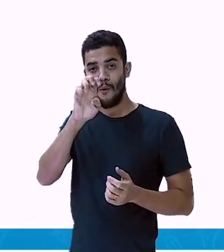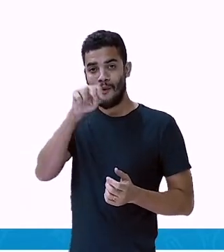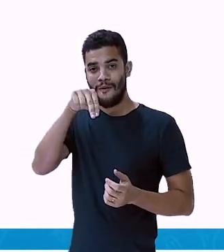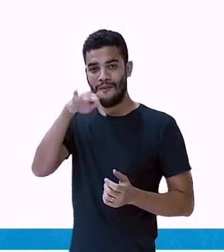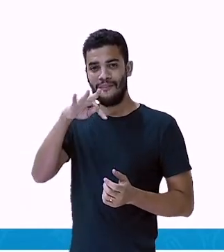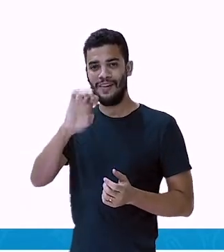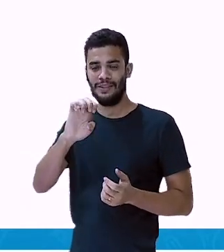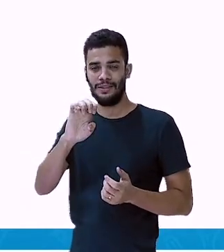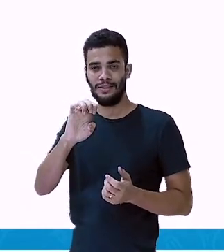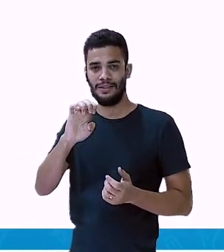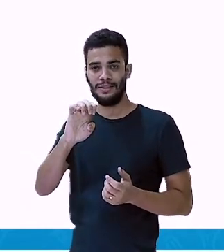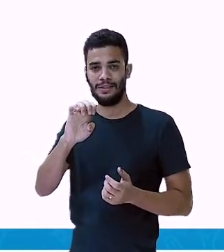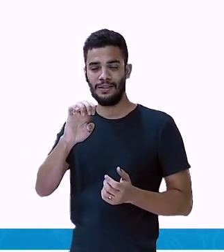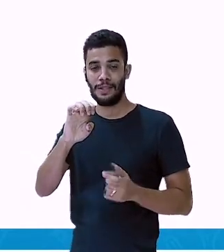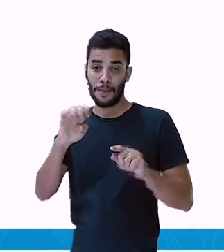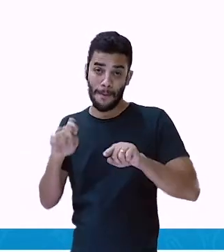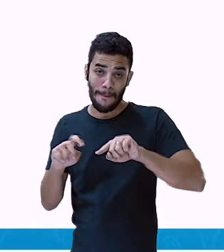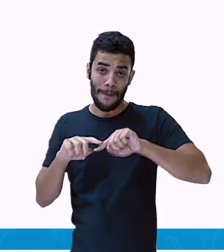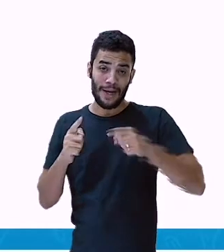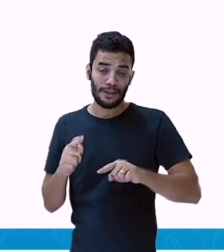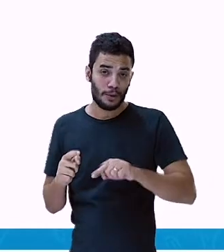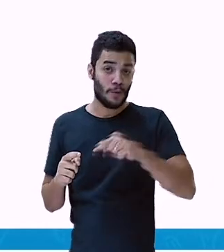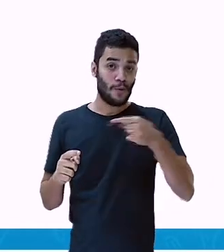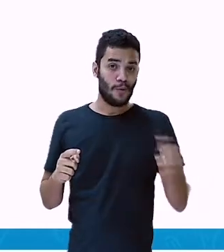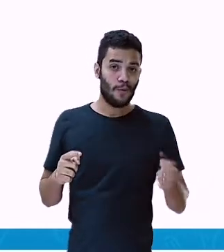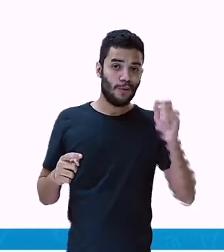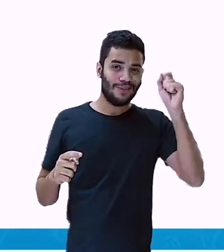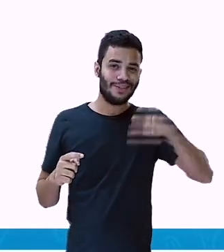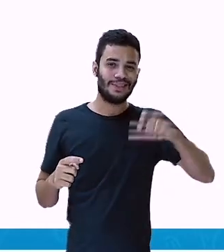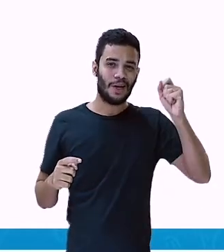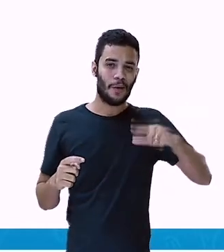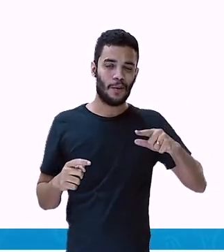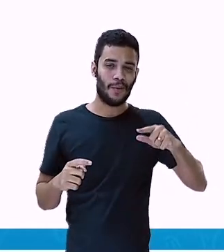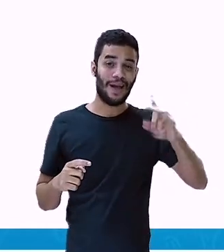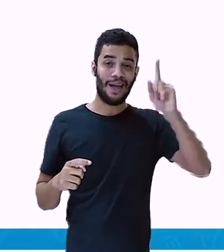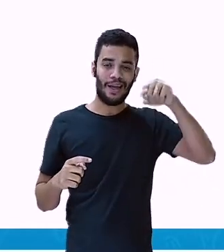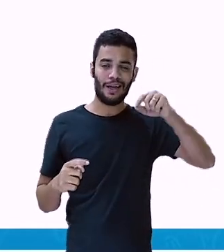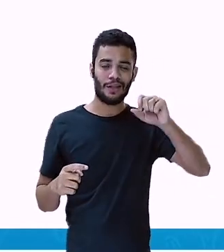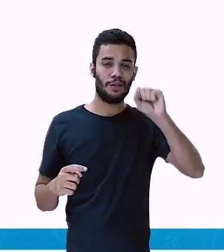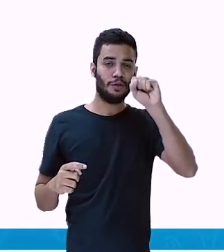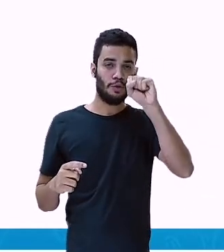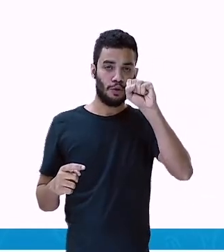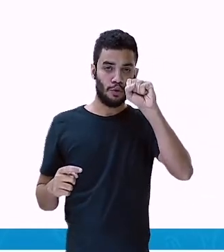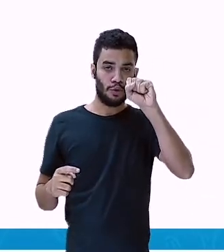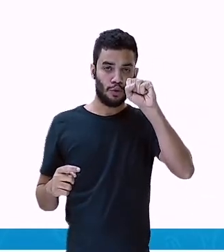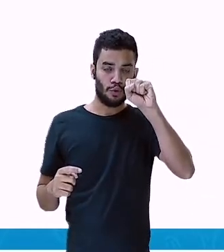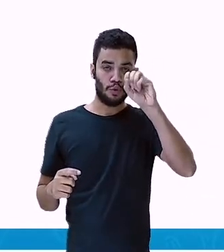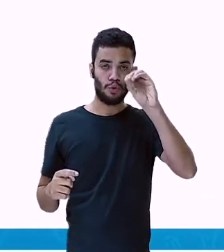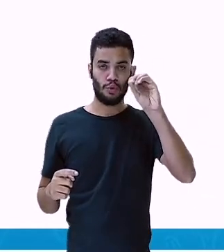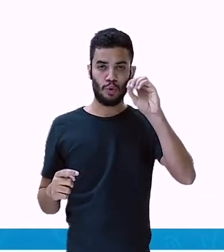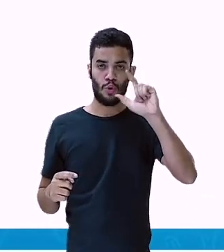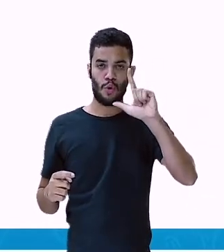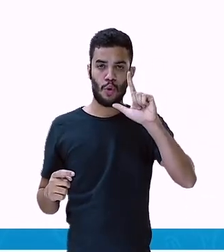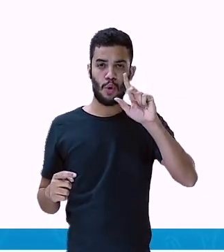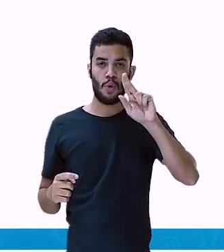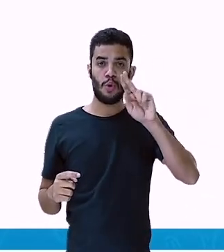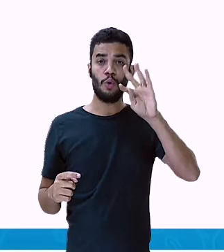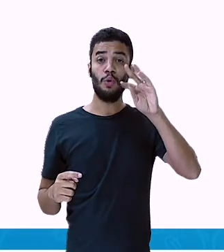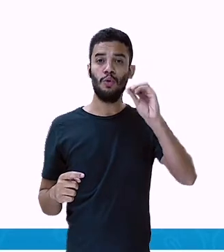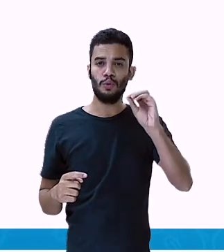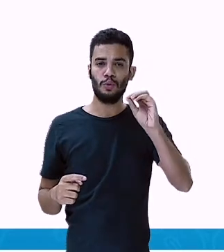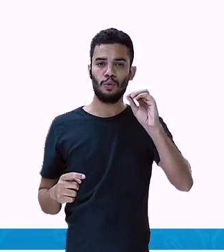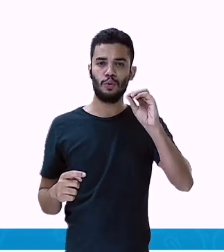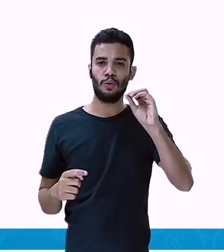Água, novamente, álcool e açúcar. Nós temos agora 3